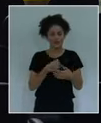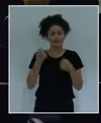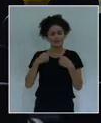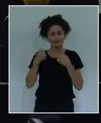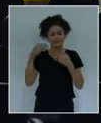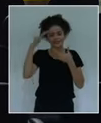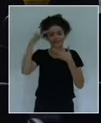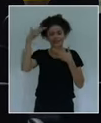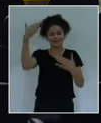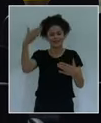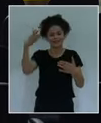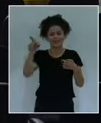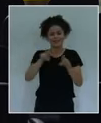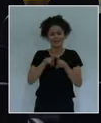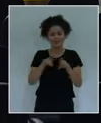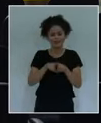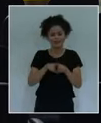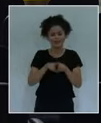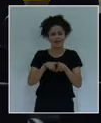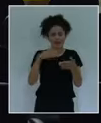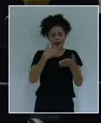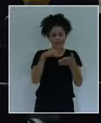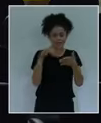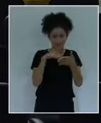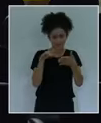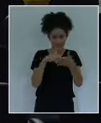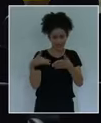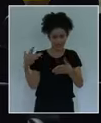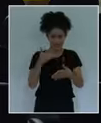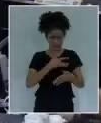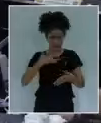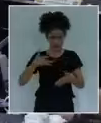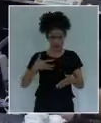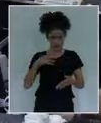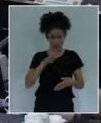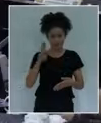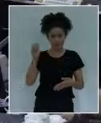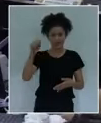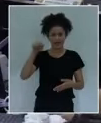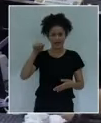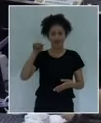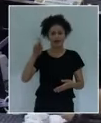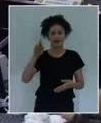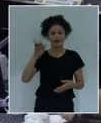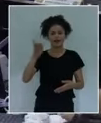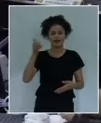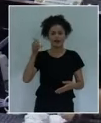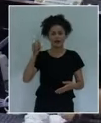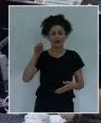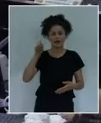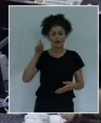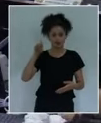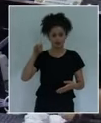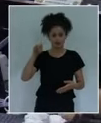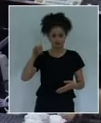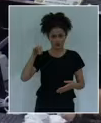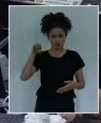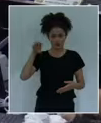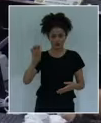falei da saúde, a Ariadne prontamente deixou as pessoas na farmácia para estar levantando toda